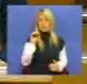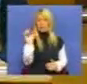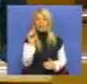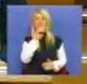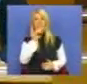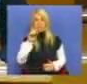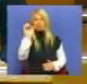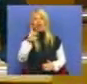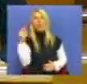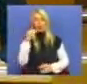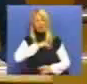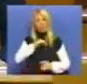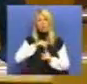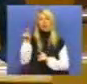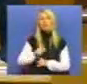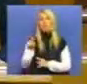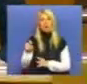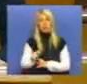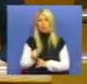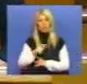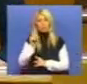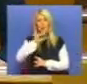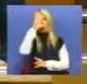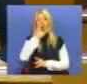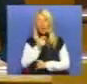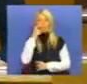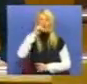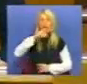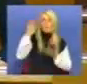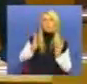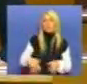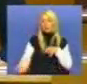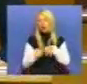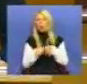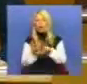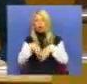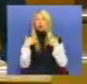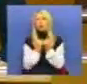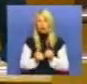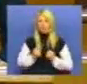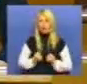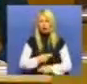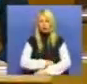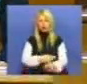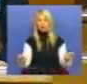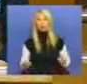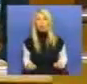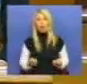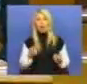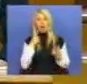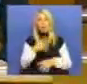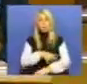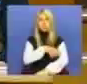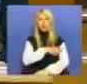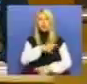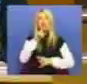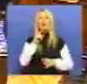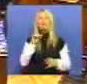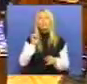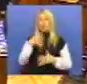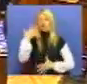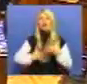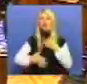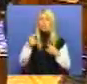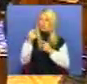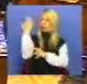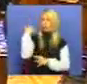mensal. Não governa para quem precisa de políticas sociais fortes e redistributivas. O provedor de justiça denunciou há pouco